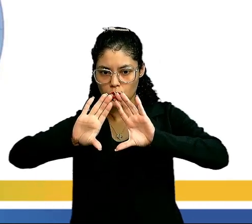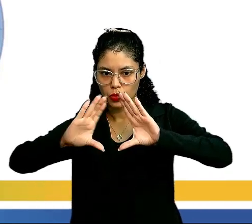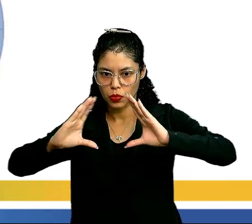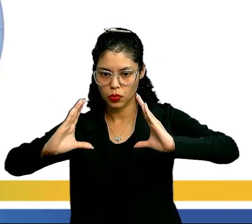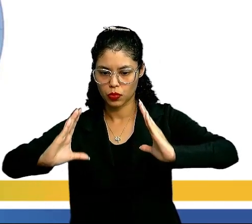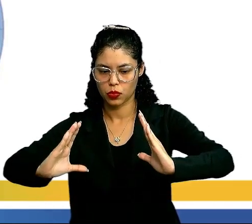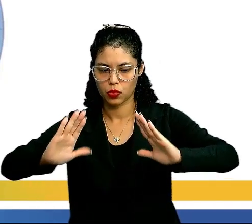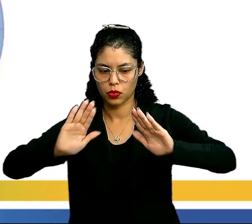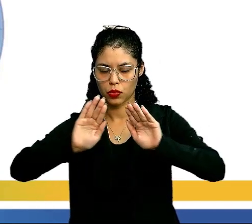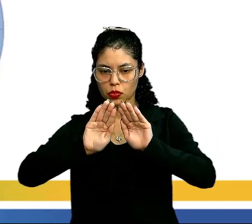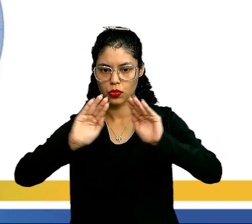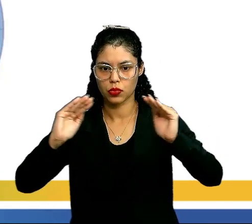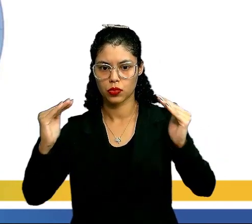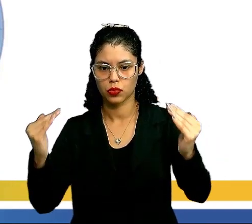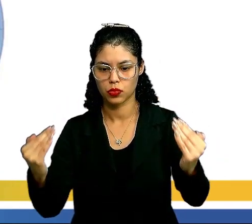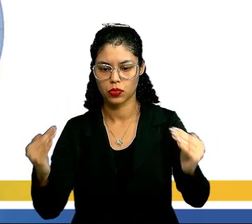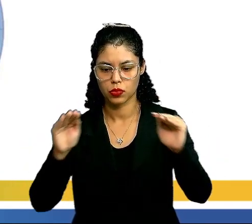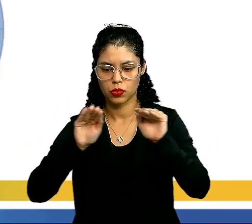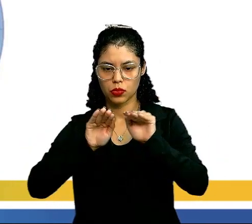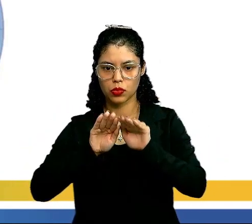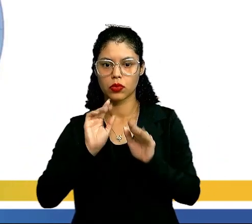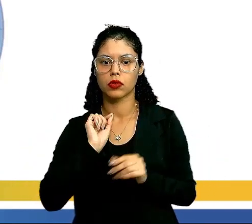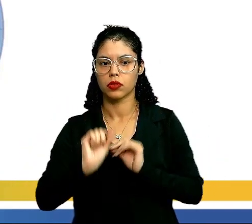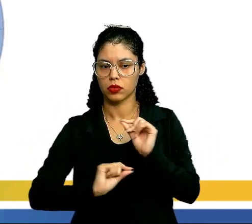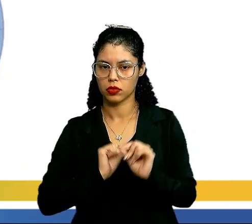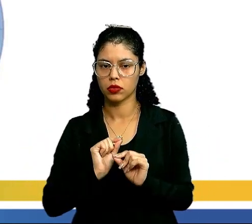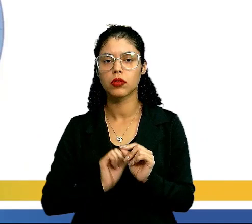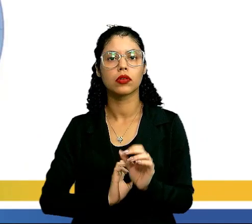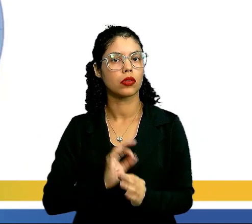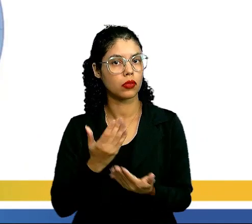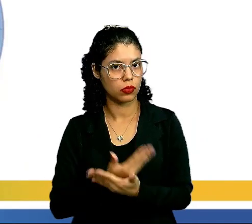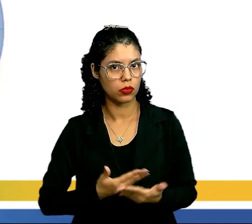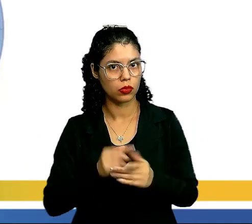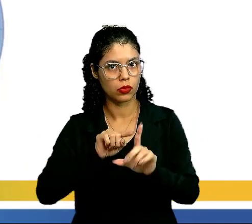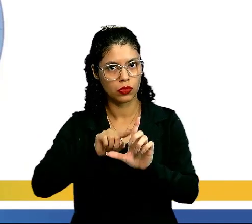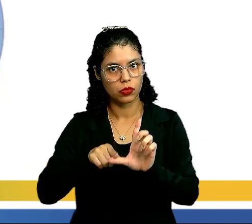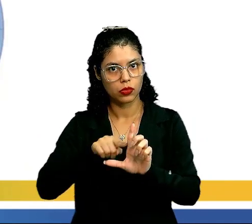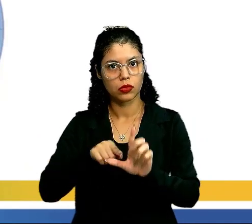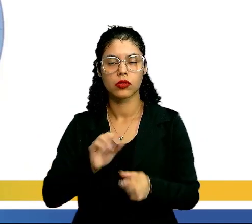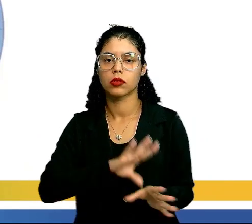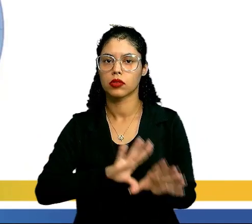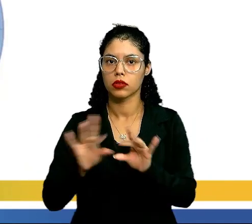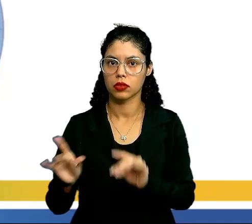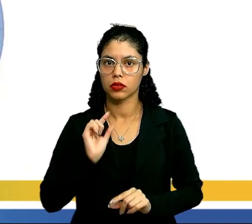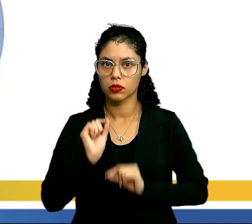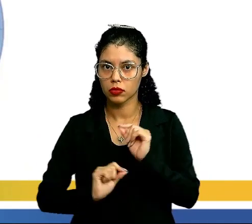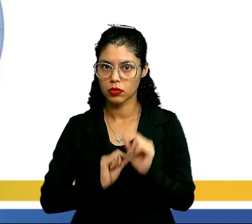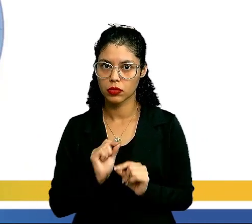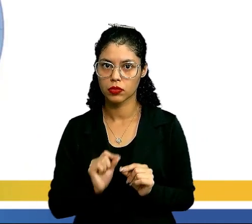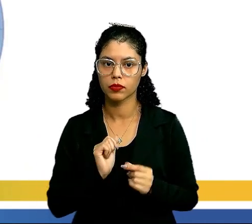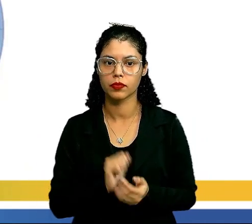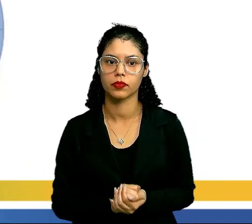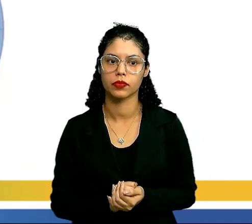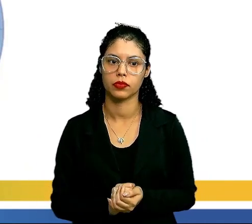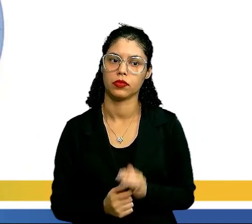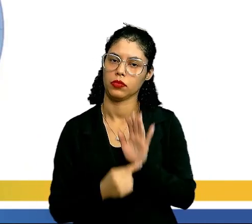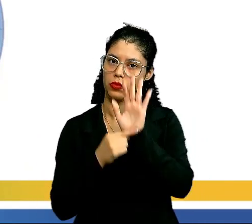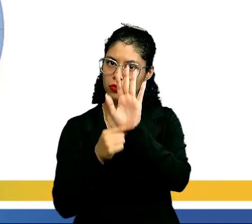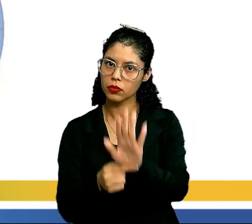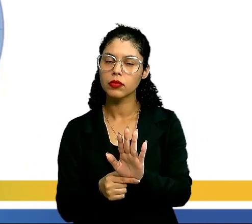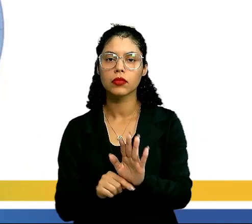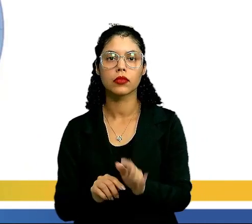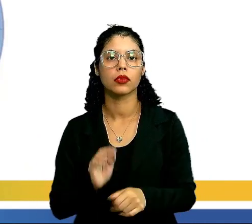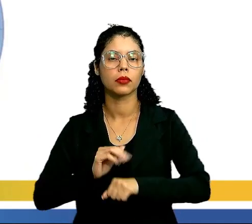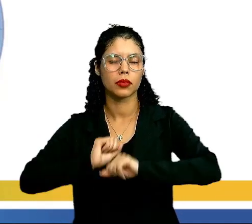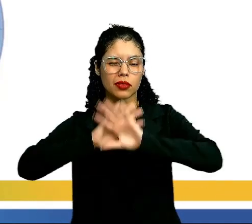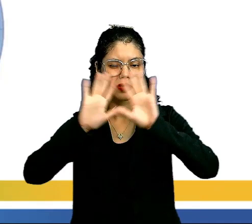ó. Logo ele vai conservar os ângulos e logo ele vai trazer o quê? Ele vai trazer uma representação